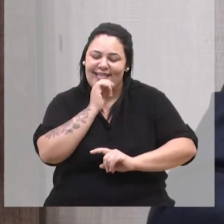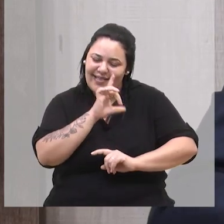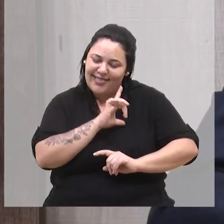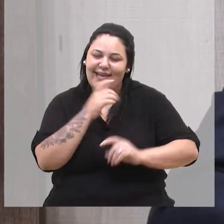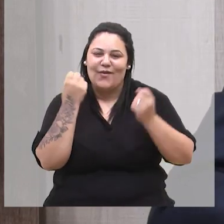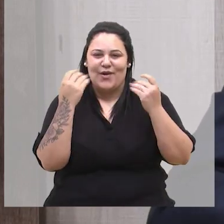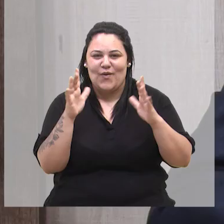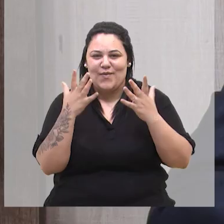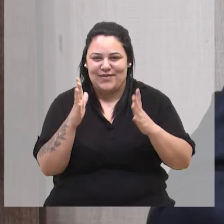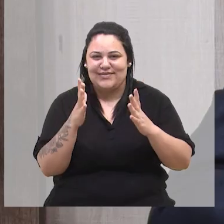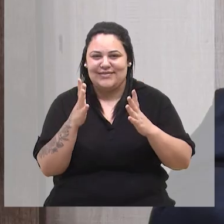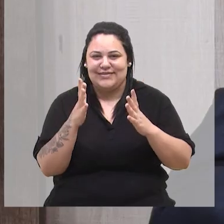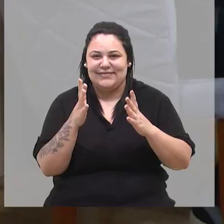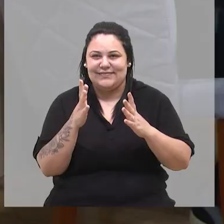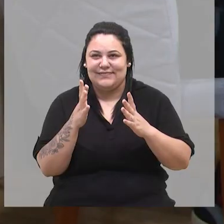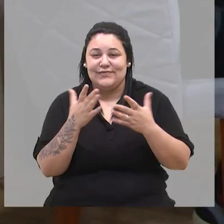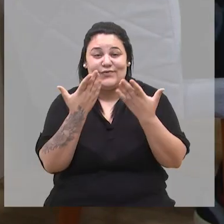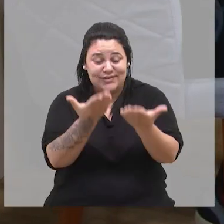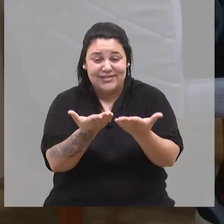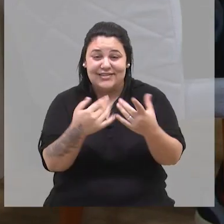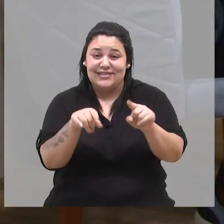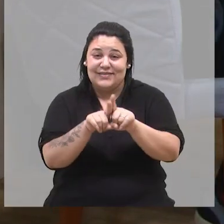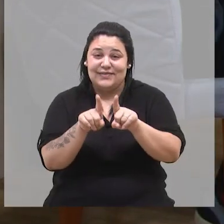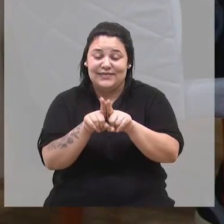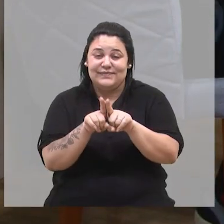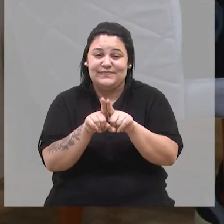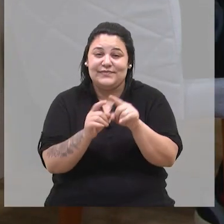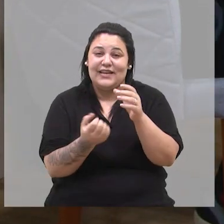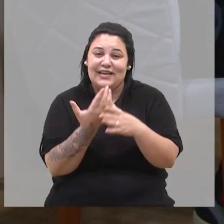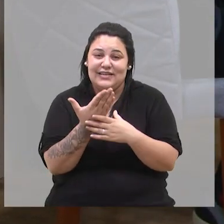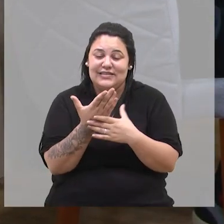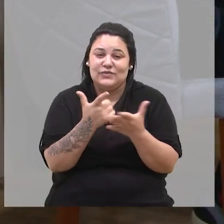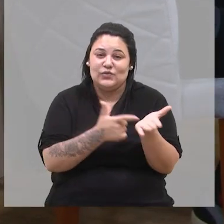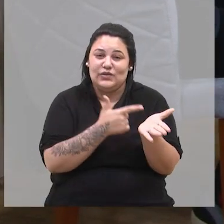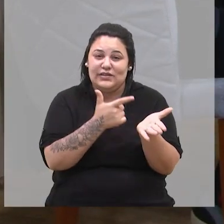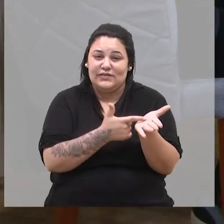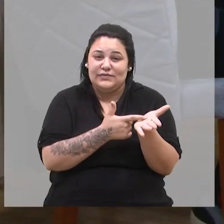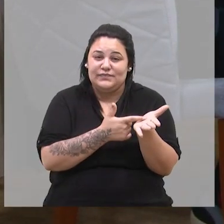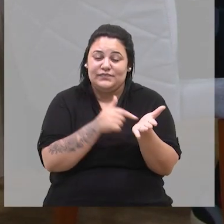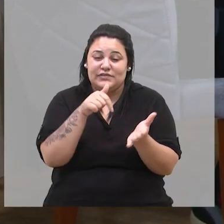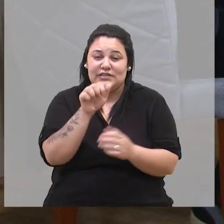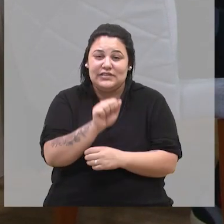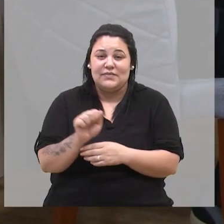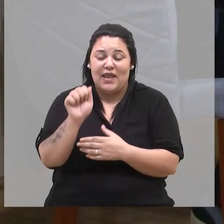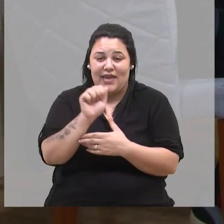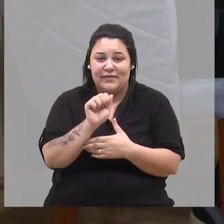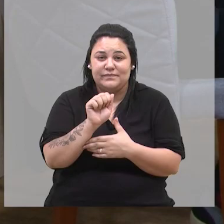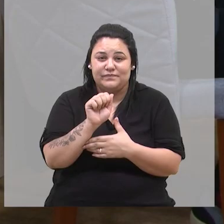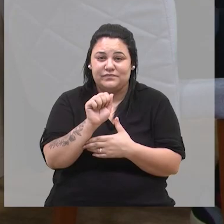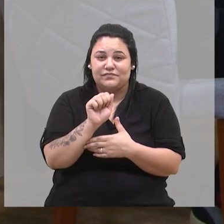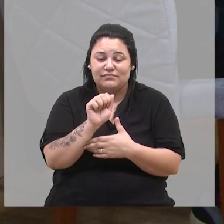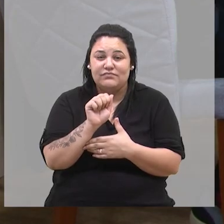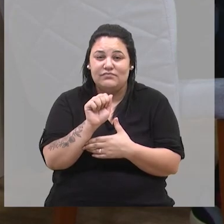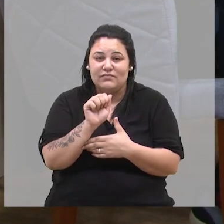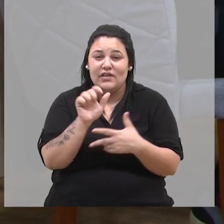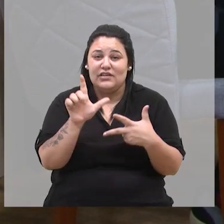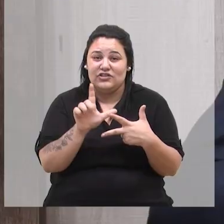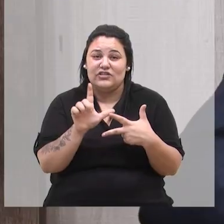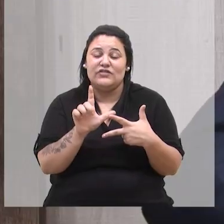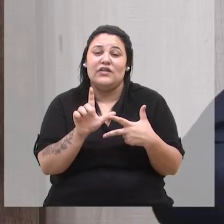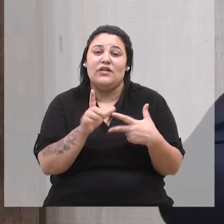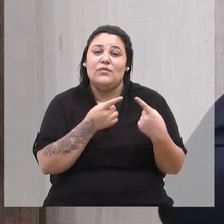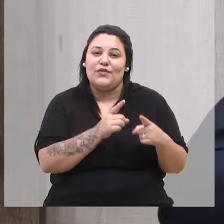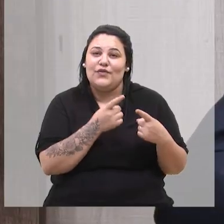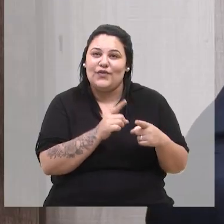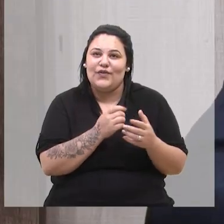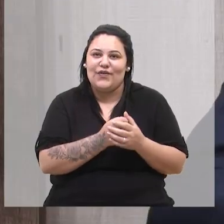quando acontece. A senhora mesma, no lançamento que eu citei aqui na Assembleia Legislativa, provocou o pessoal. Mas olha que